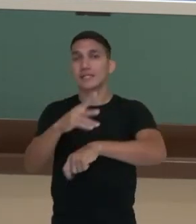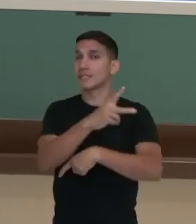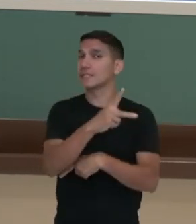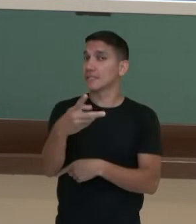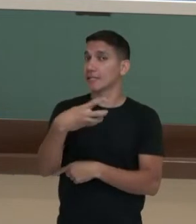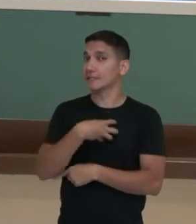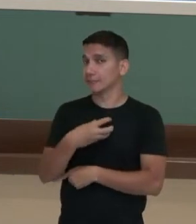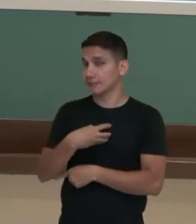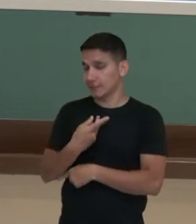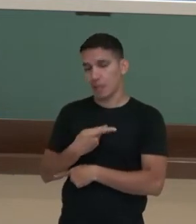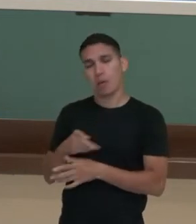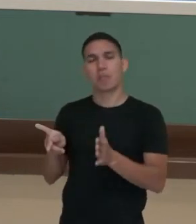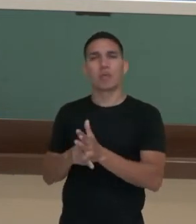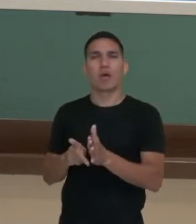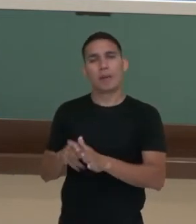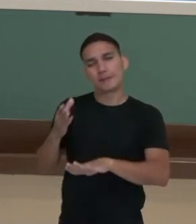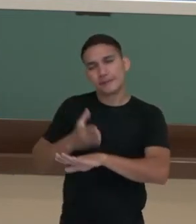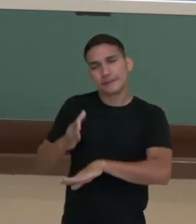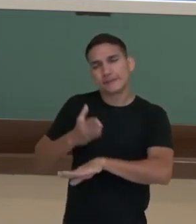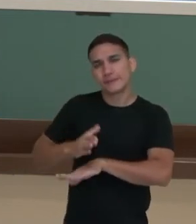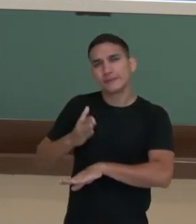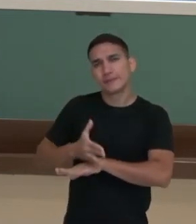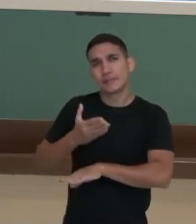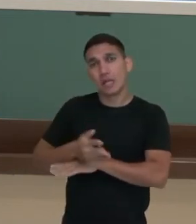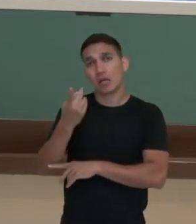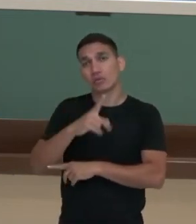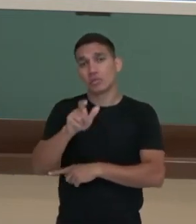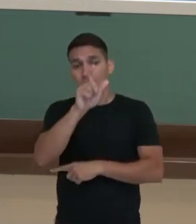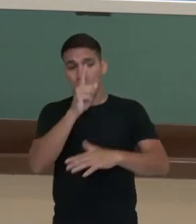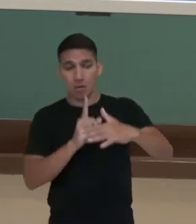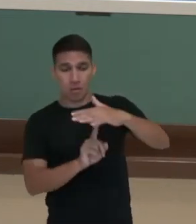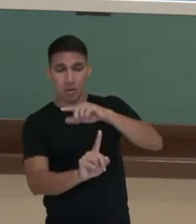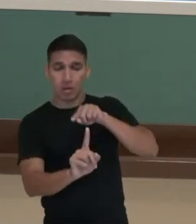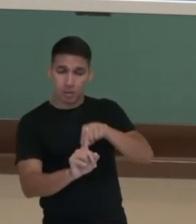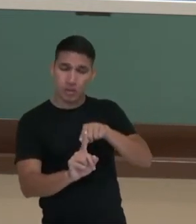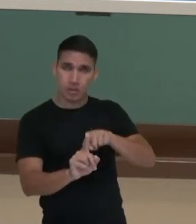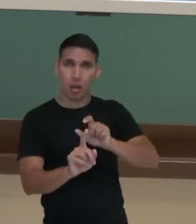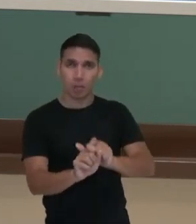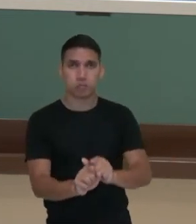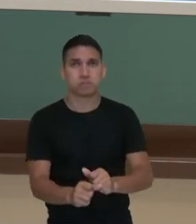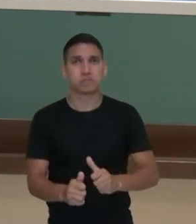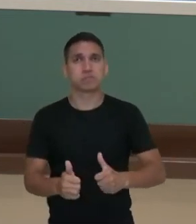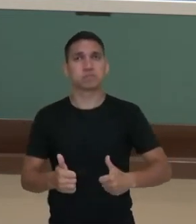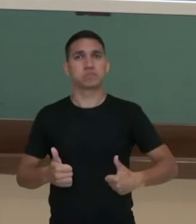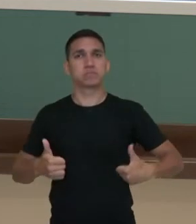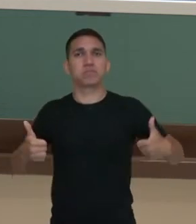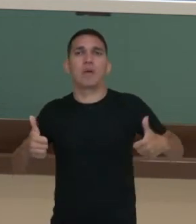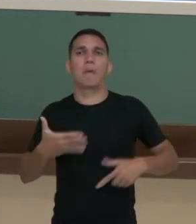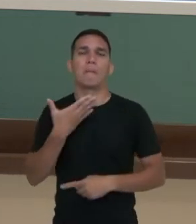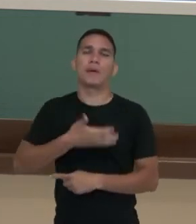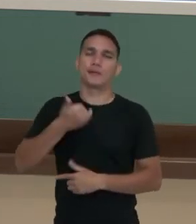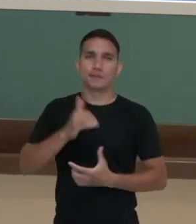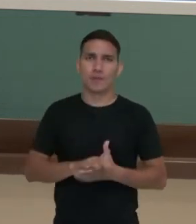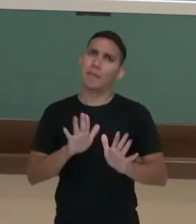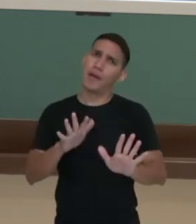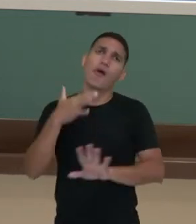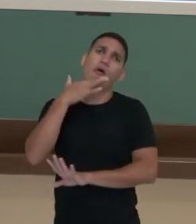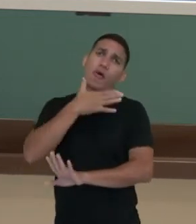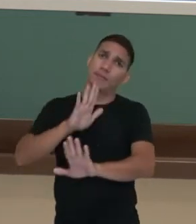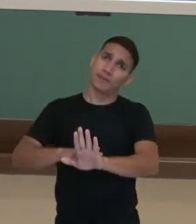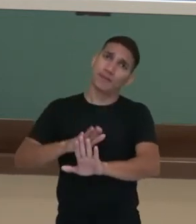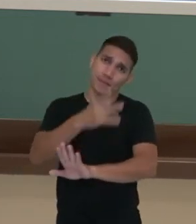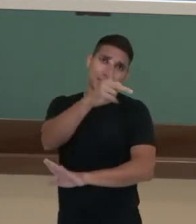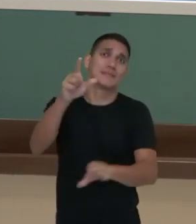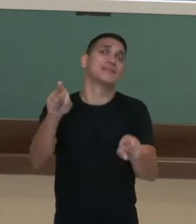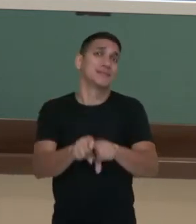desempenho nos exercícios, o teu avatar estaria ficando mais forte. Só que, claro, você também ficaria